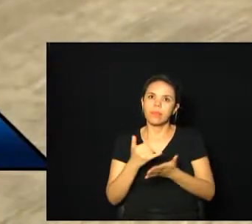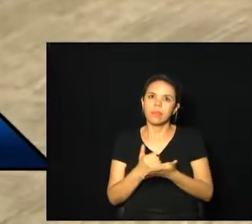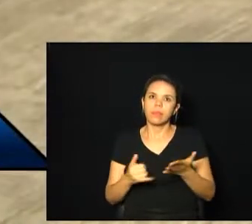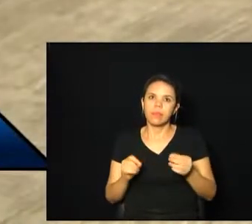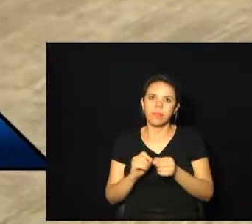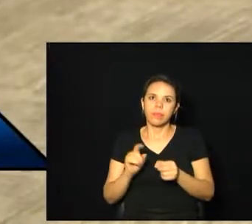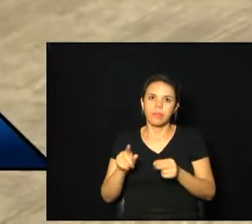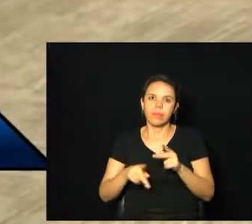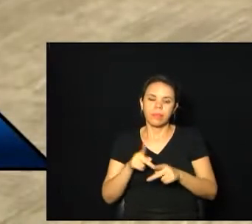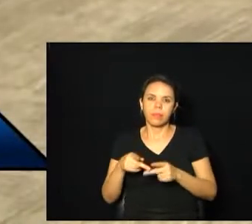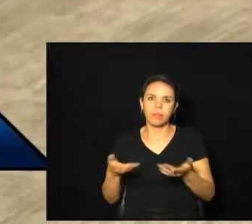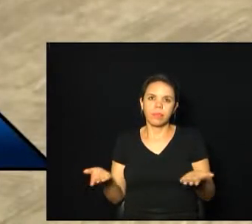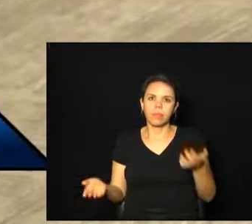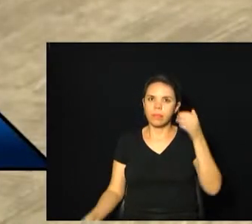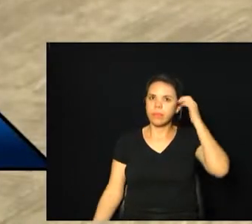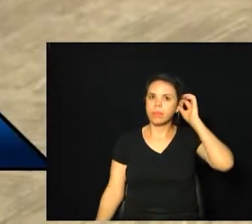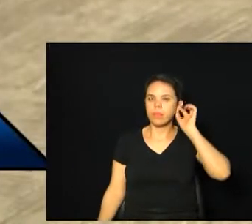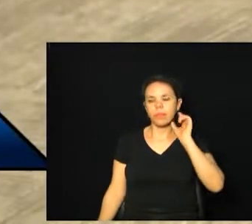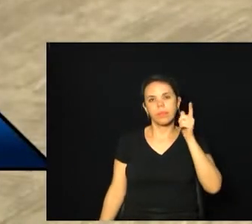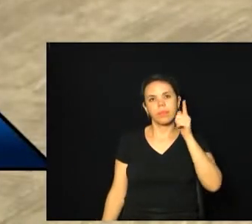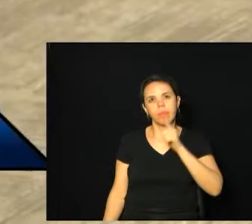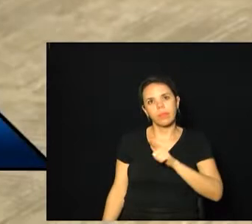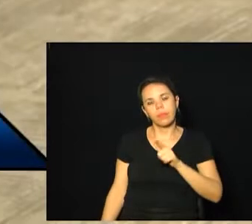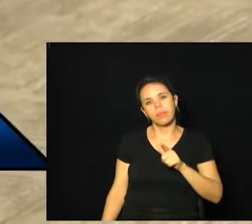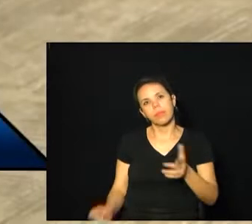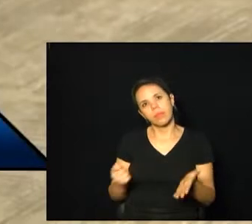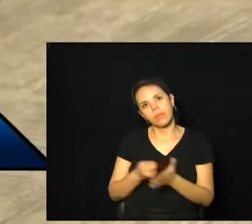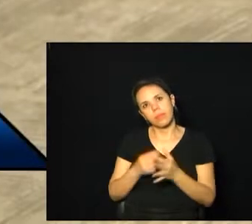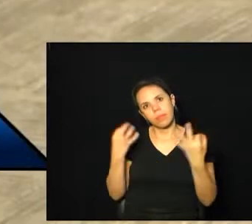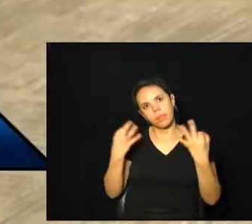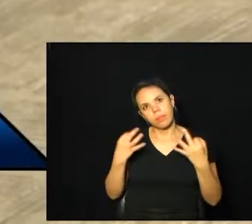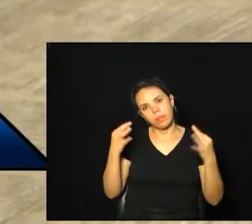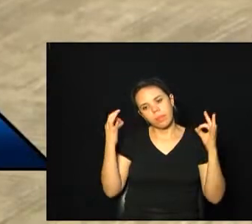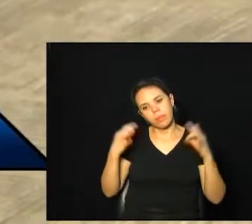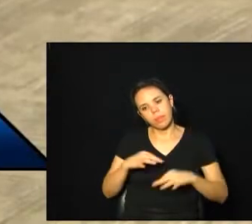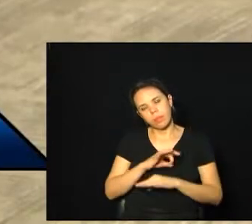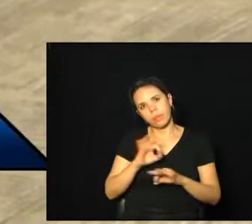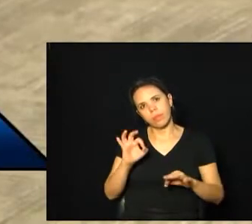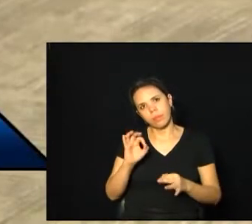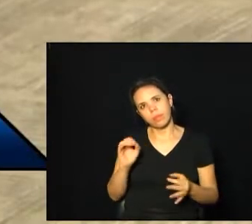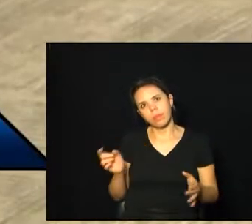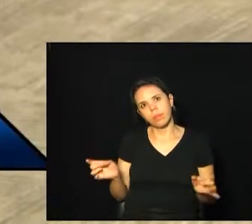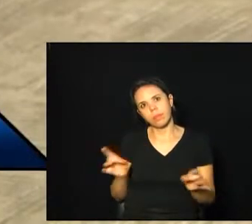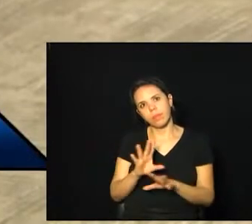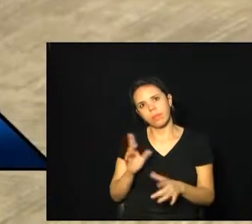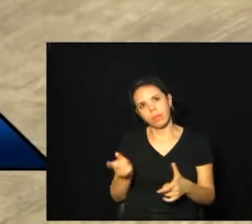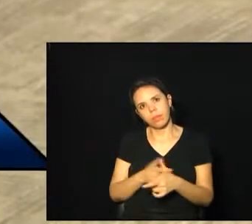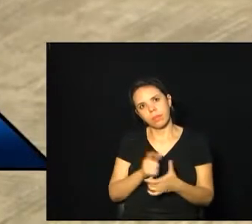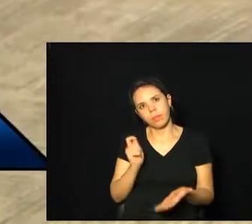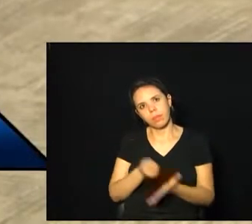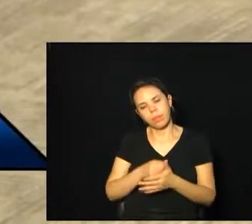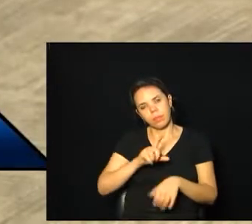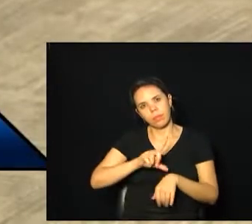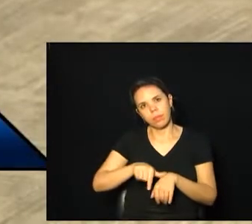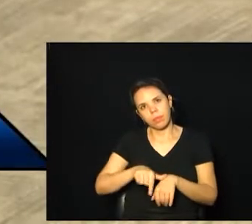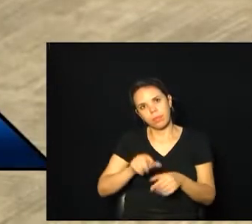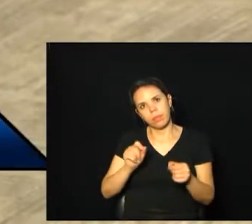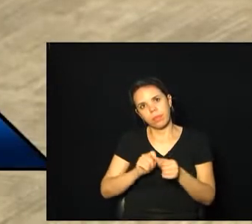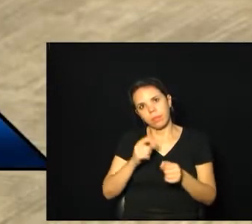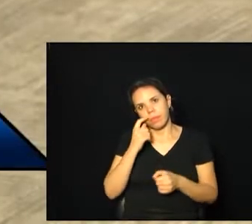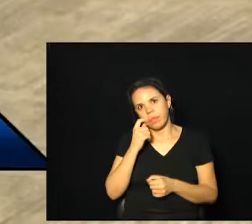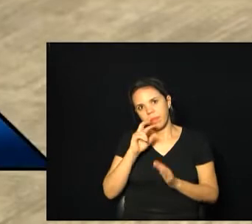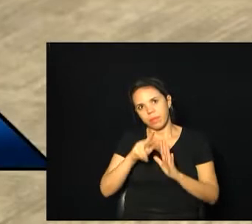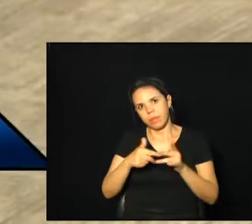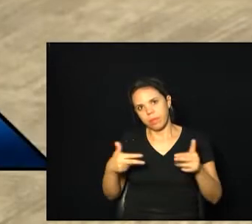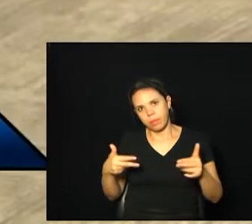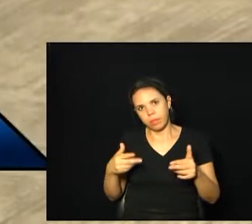com que essas pessoas consigam colocar sua vida em dia. Regularize os que estão atrasados, faça ali em vários,